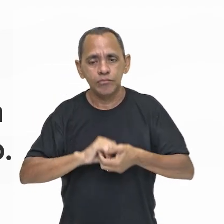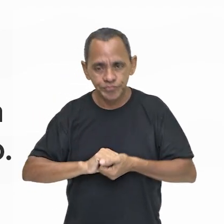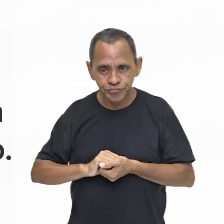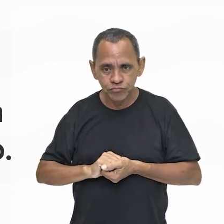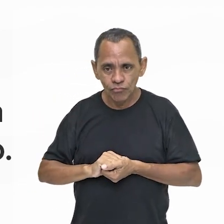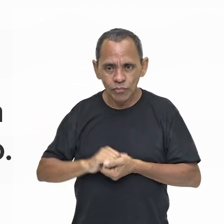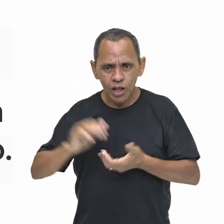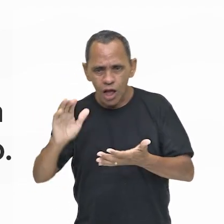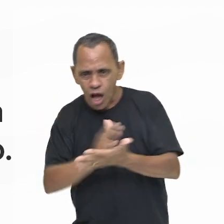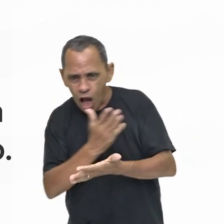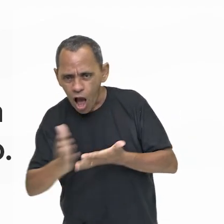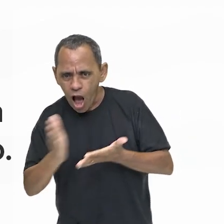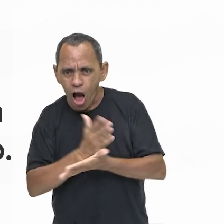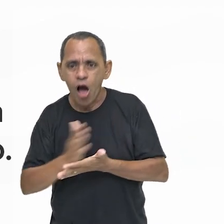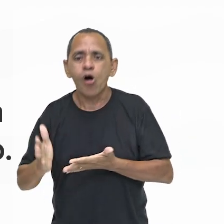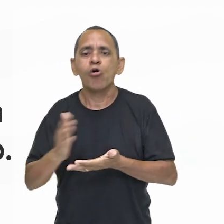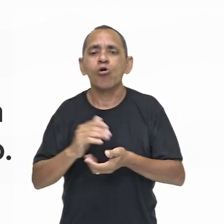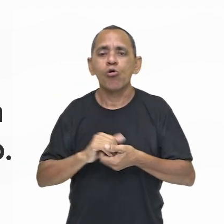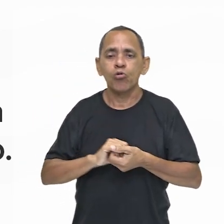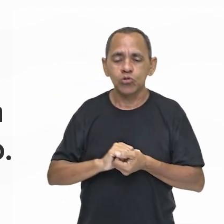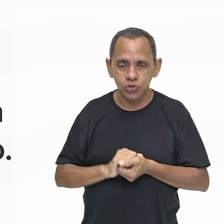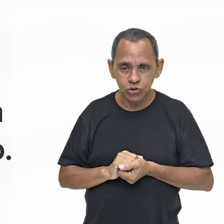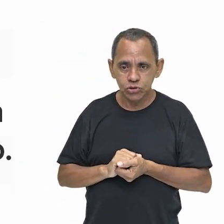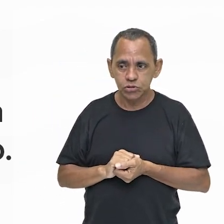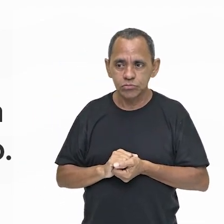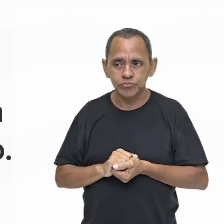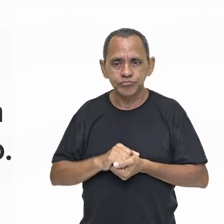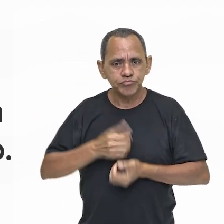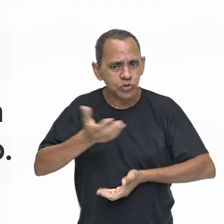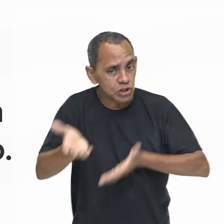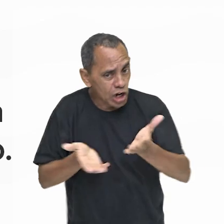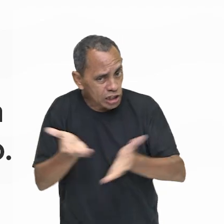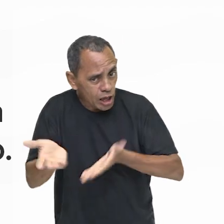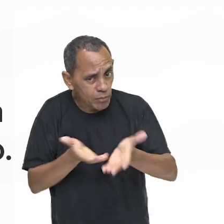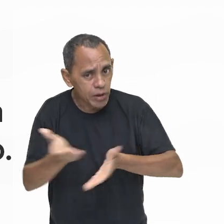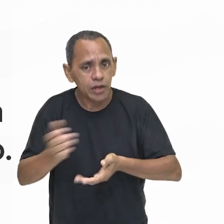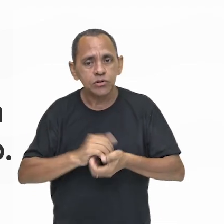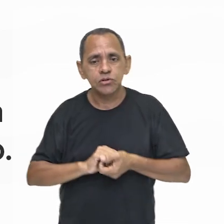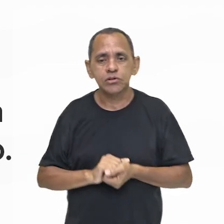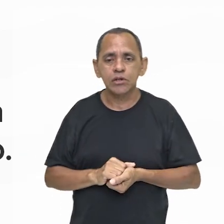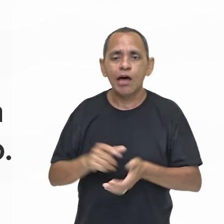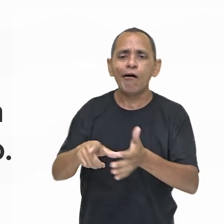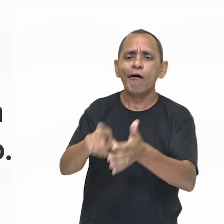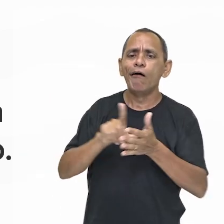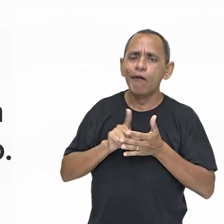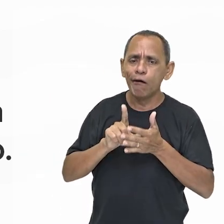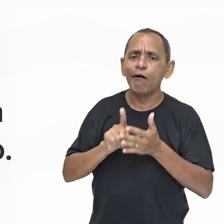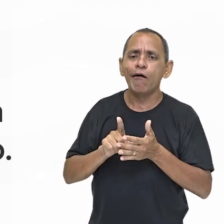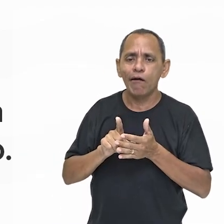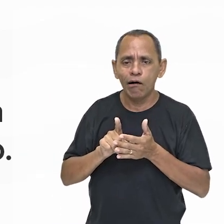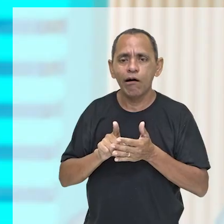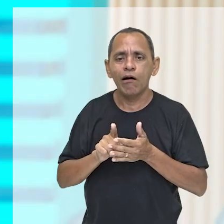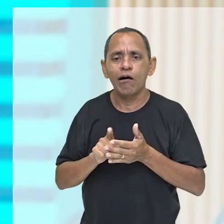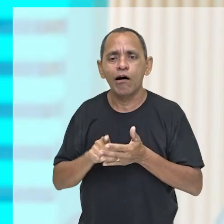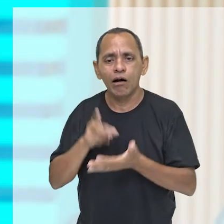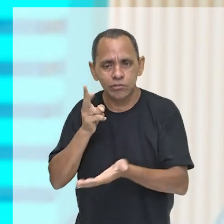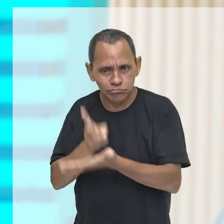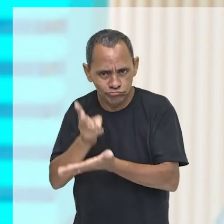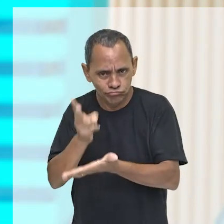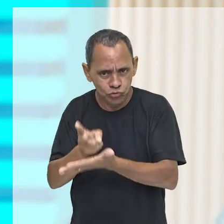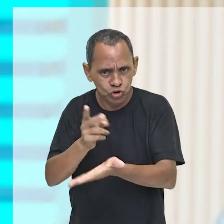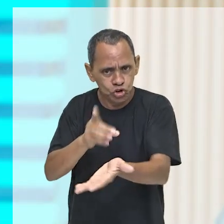essa situação antes que você se torne um diabético, certo? Então, muito cuidado